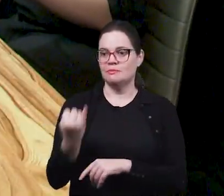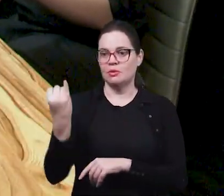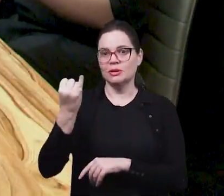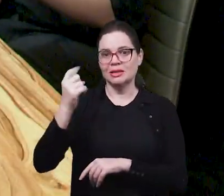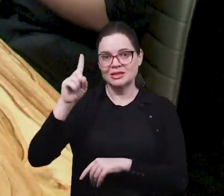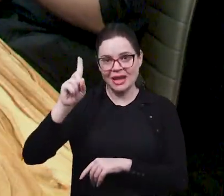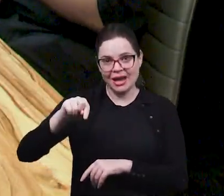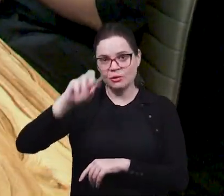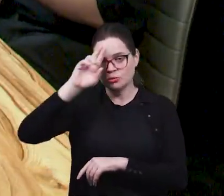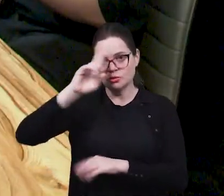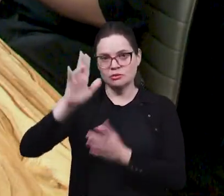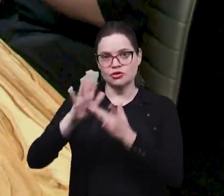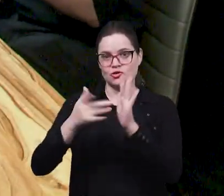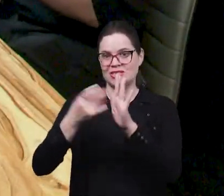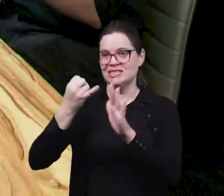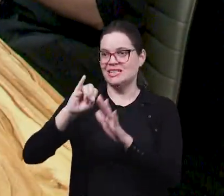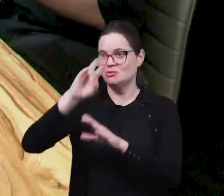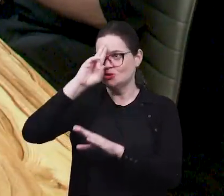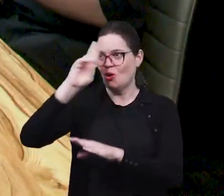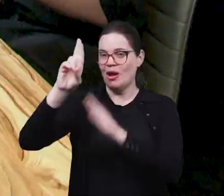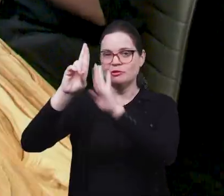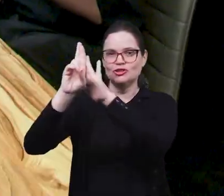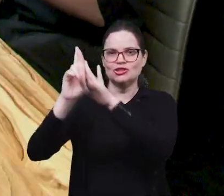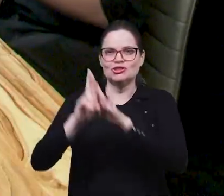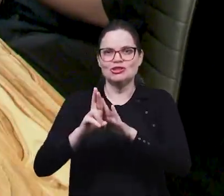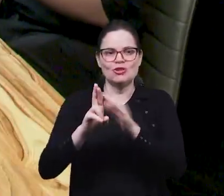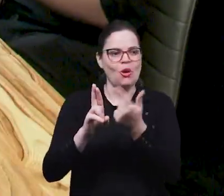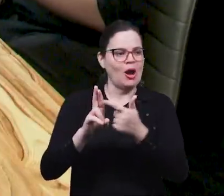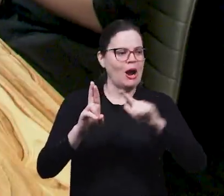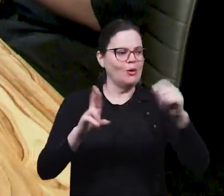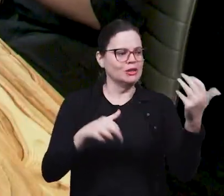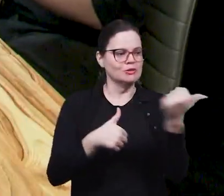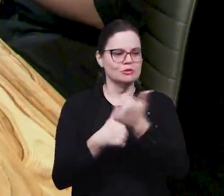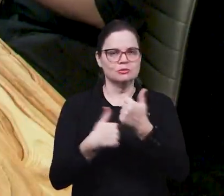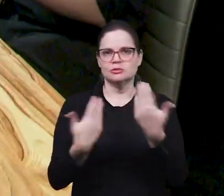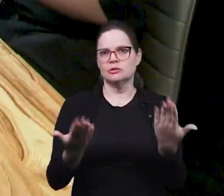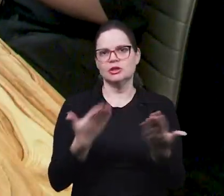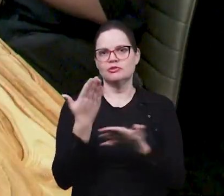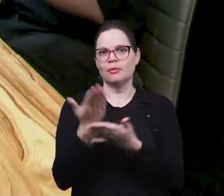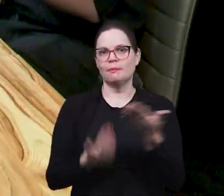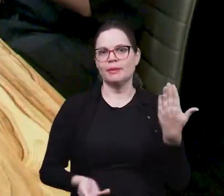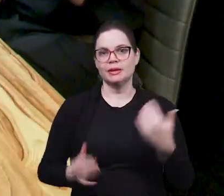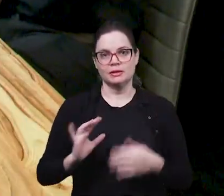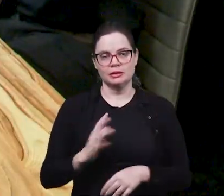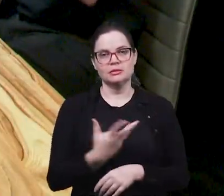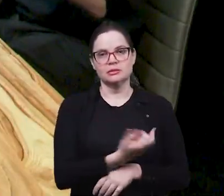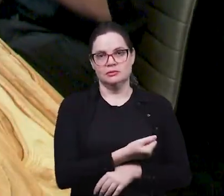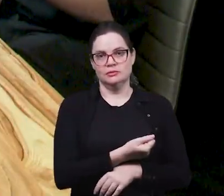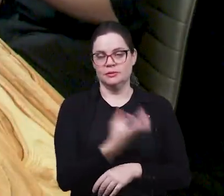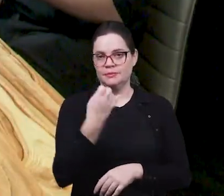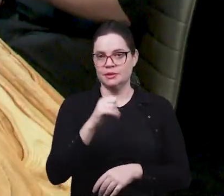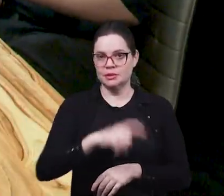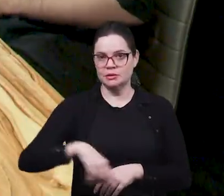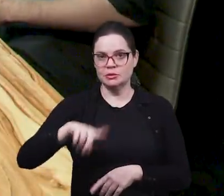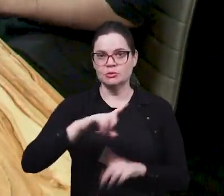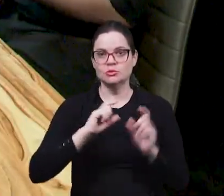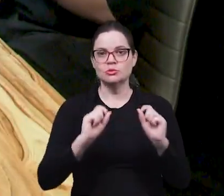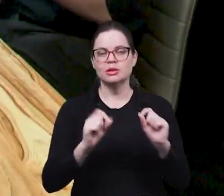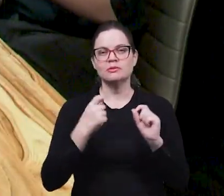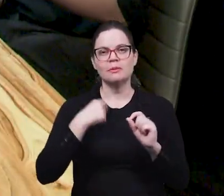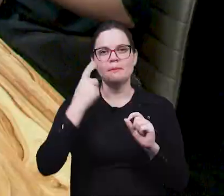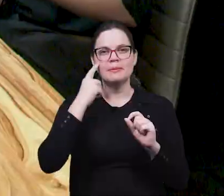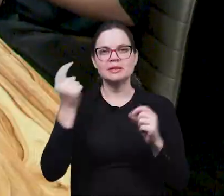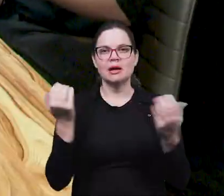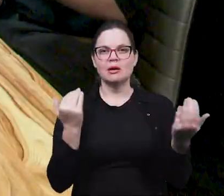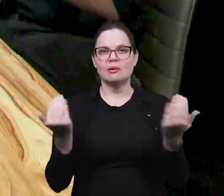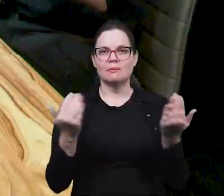nossa vida, nós vamos acabar perdendo aquilo que é o tesouro. Porque nós temos que ser, se a gente fazer assim um